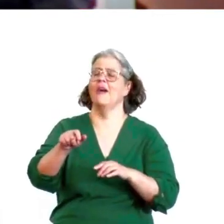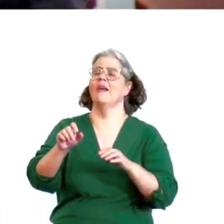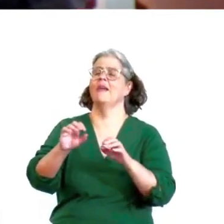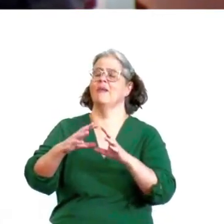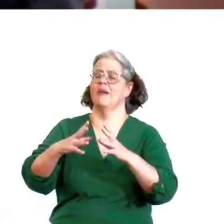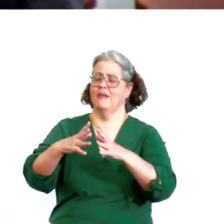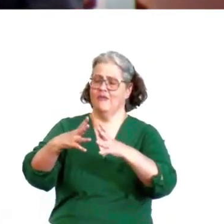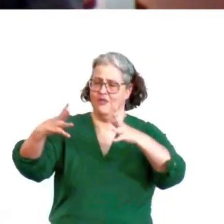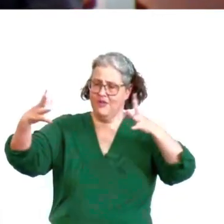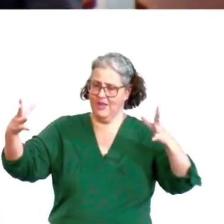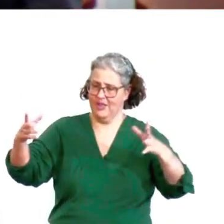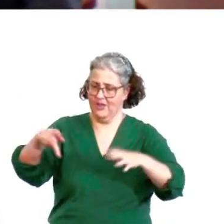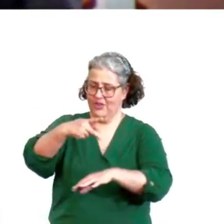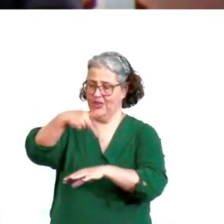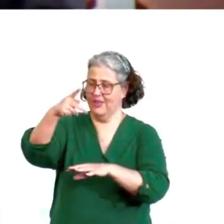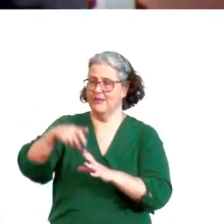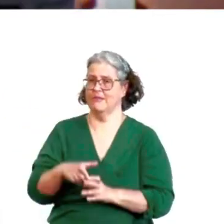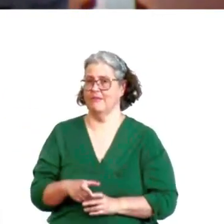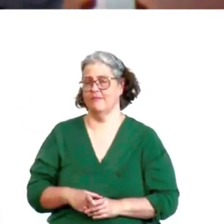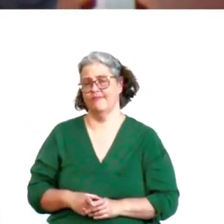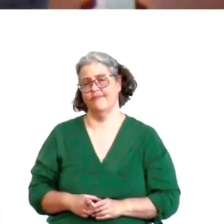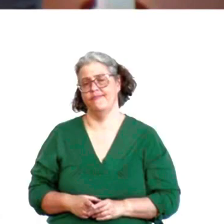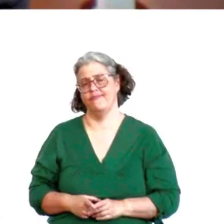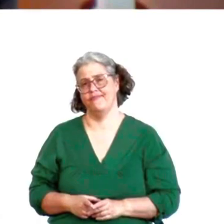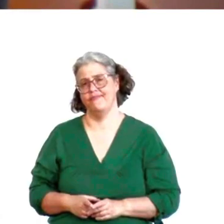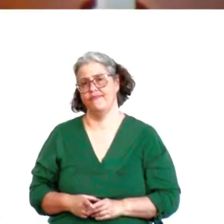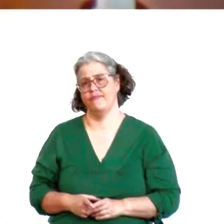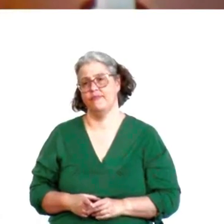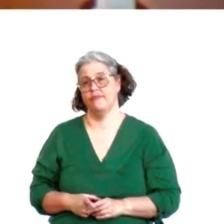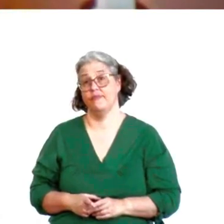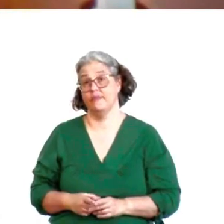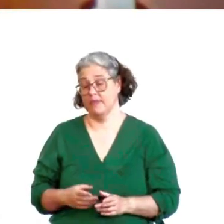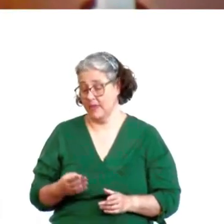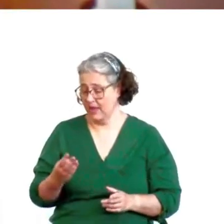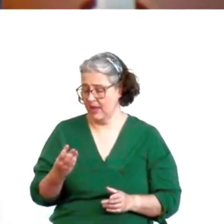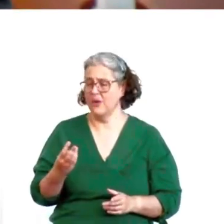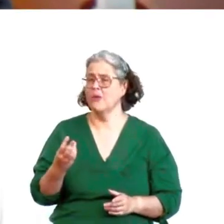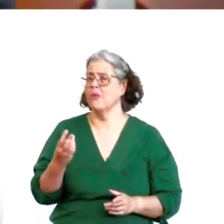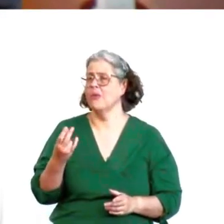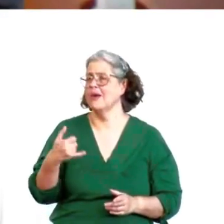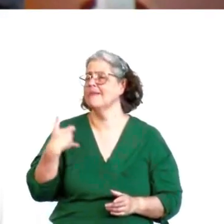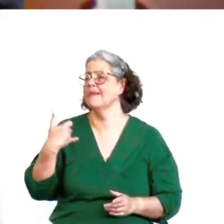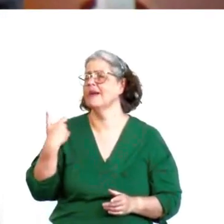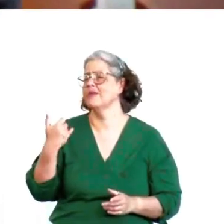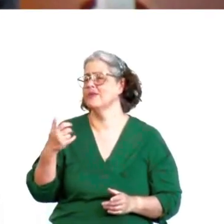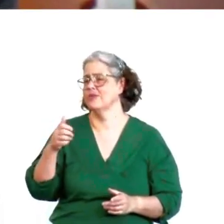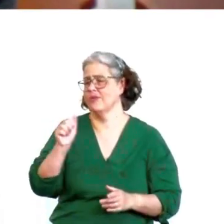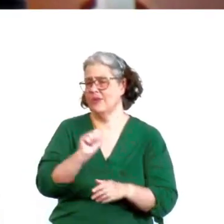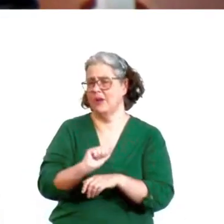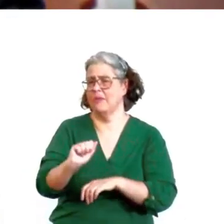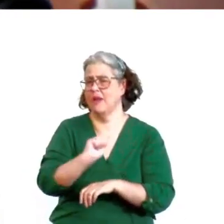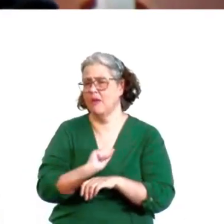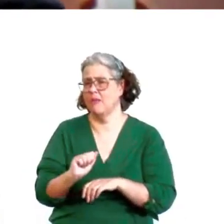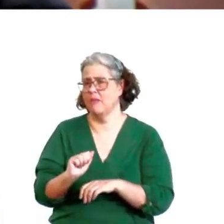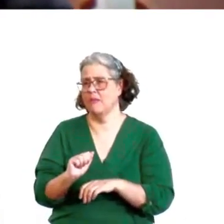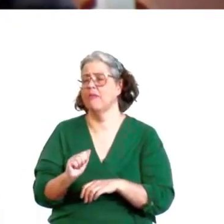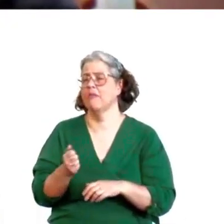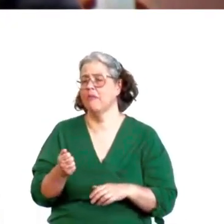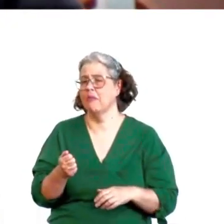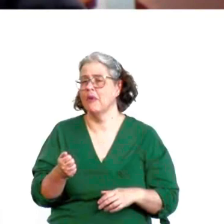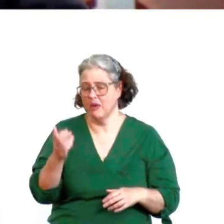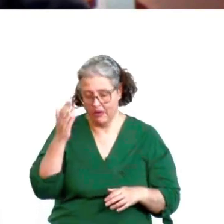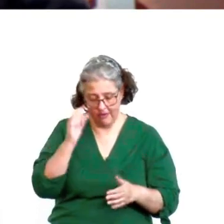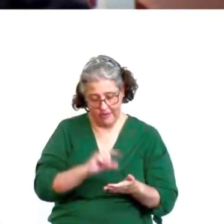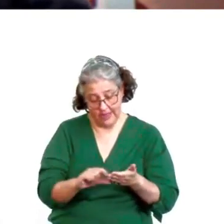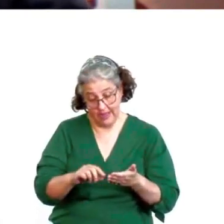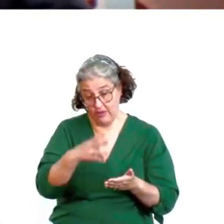quantos anos Abraão tinha. Verso 4. Partiu, pois, Abraão, como lhe ordenara o